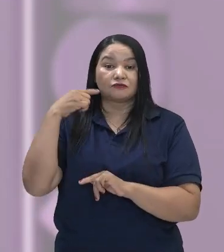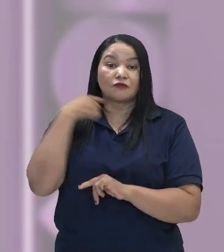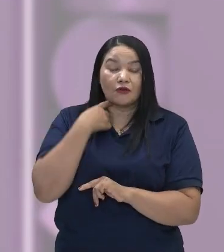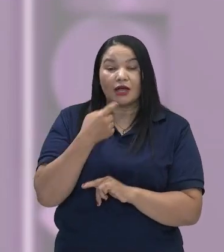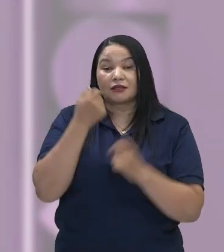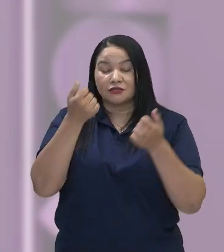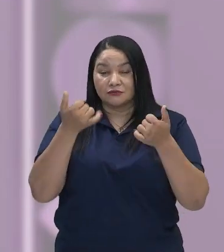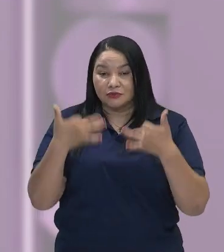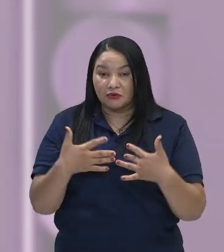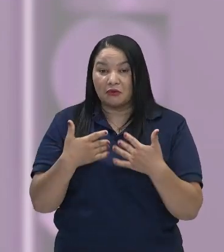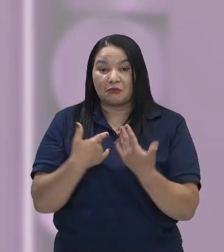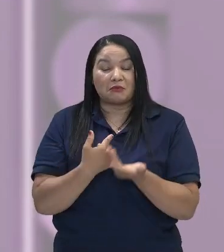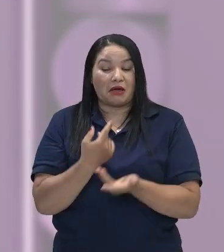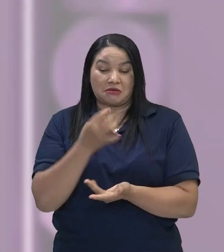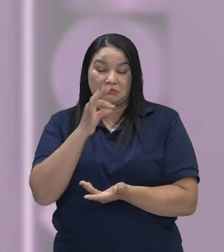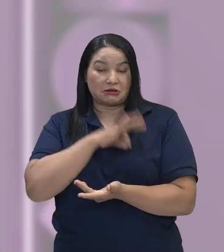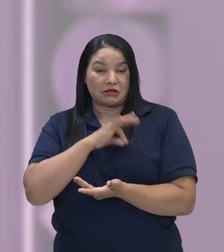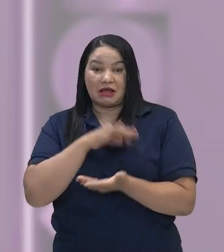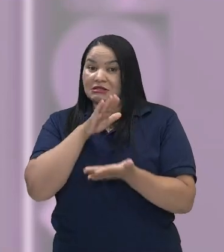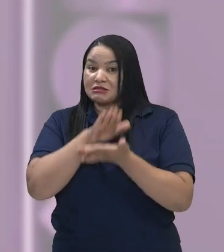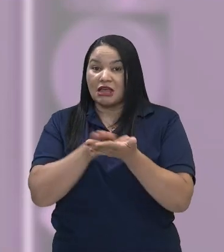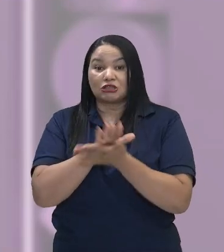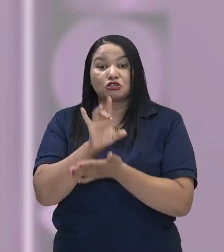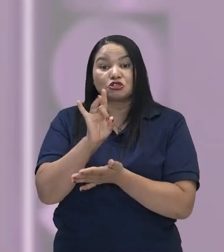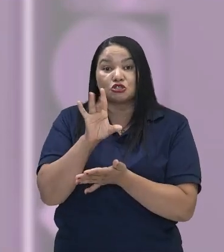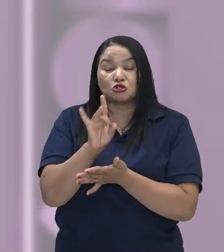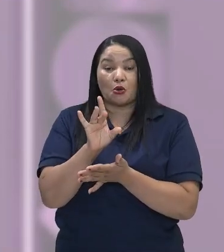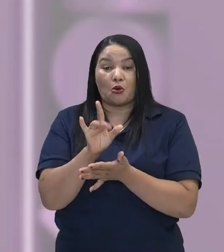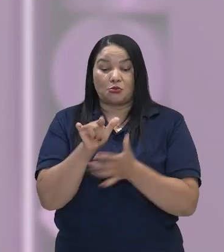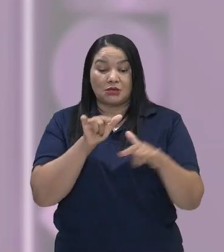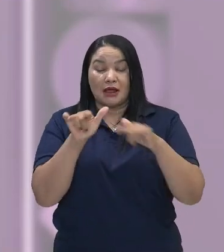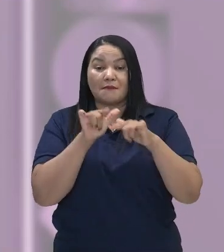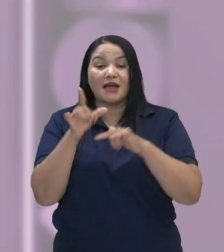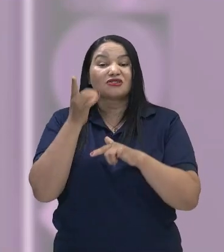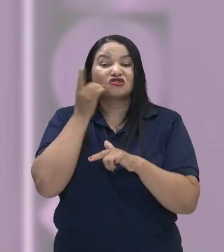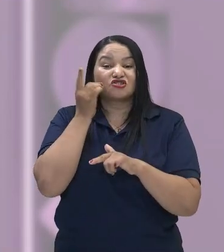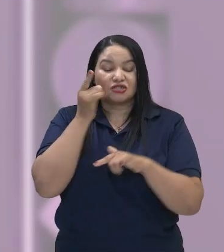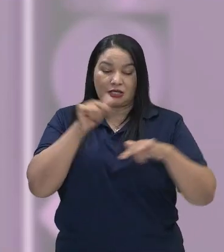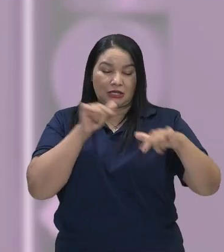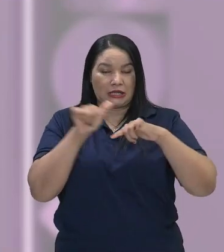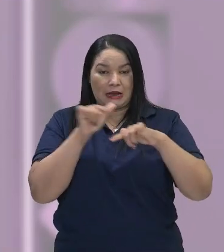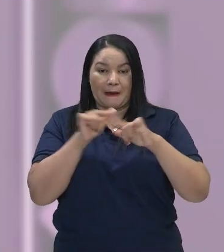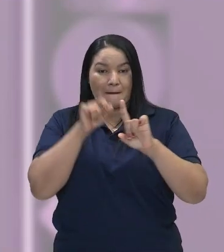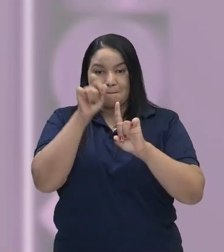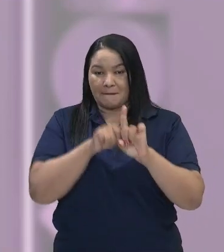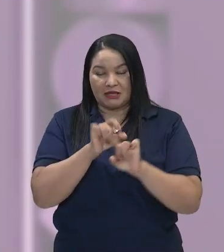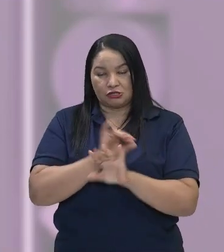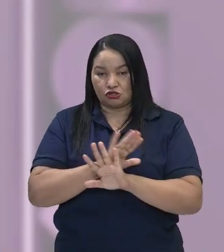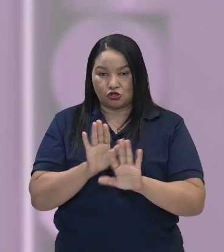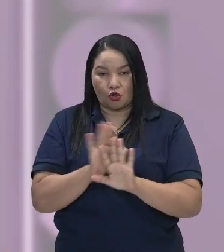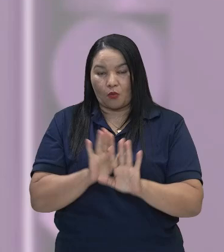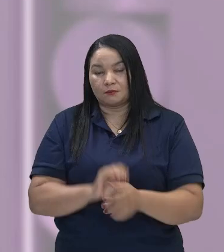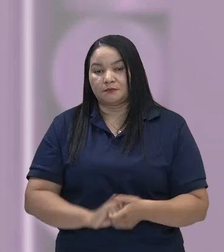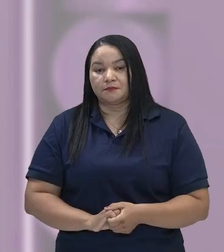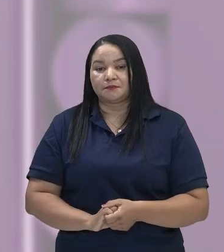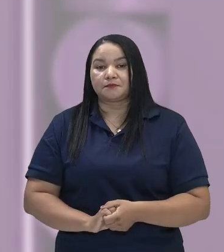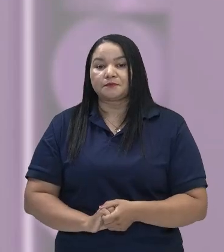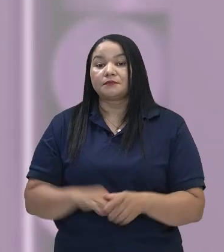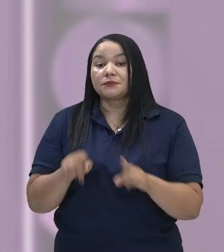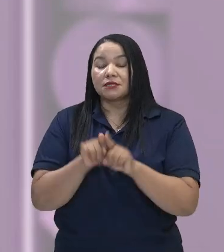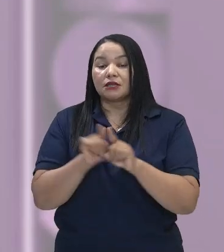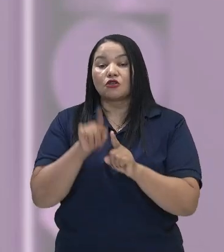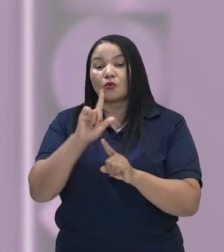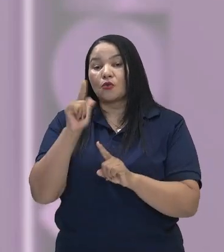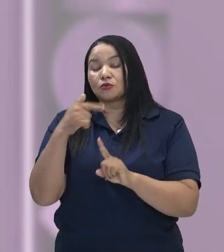vocês não terão direito a nada, vai sair somente aqueles dias, somente o salário do mês, aquele dinheirinho do dia trabalhado, tá bom? E tem o caso